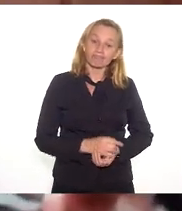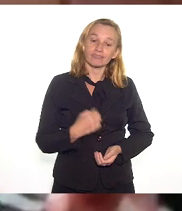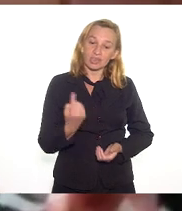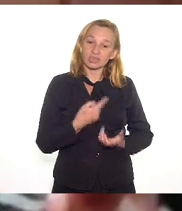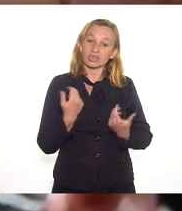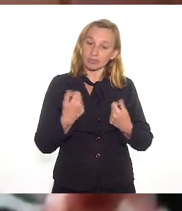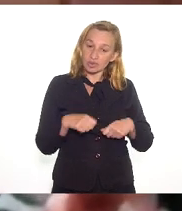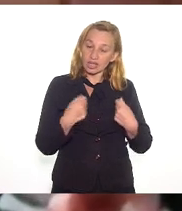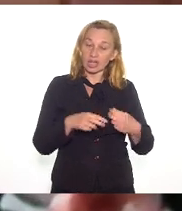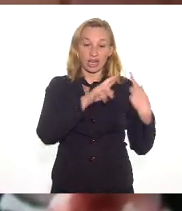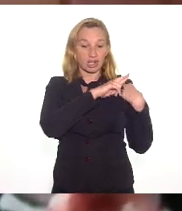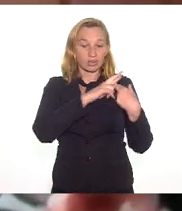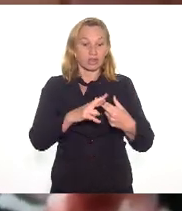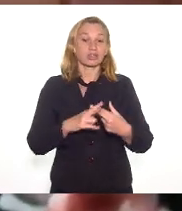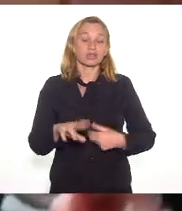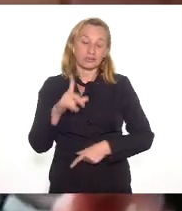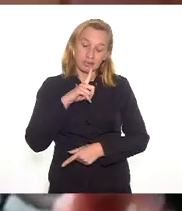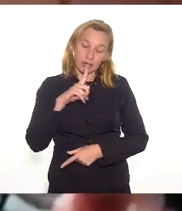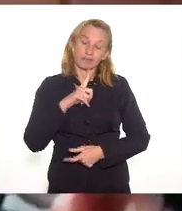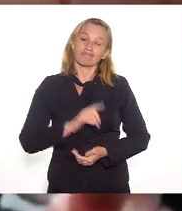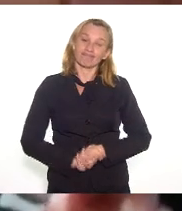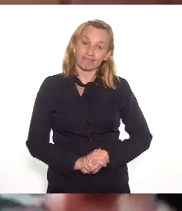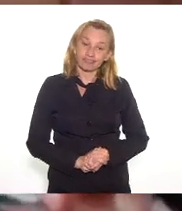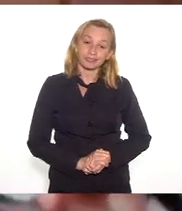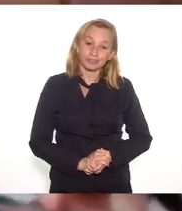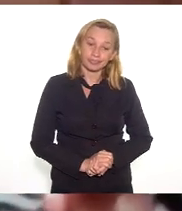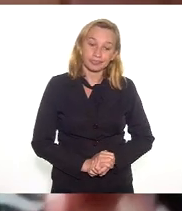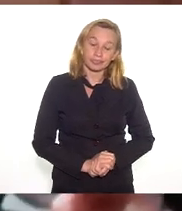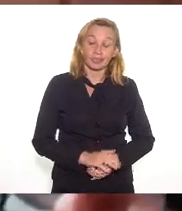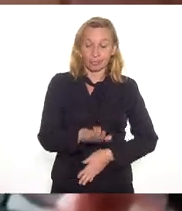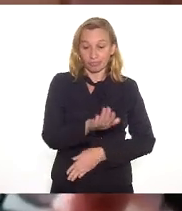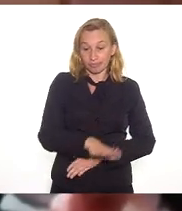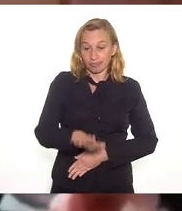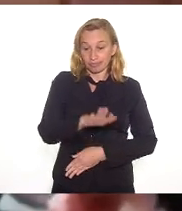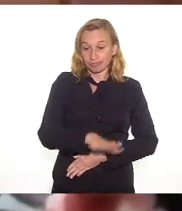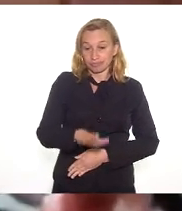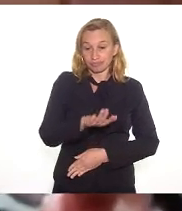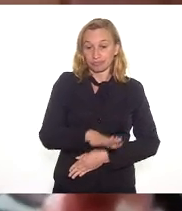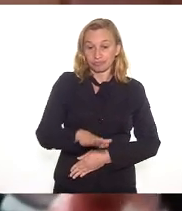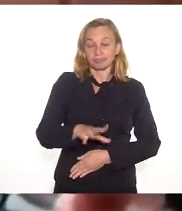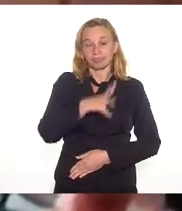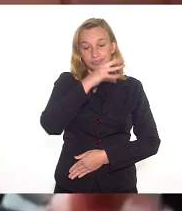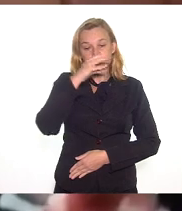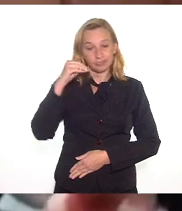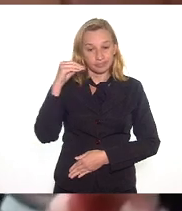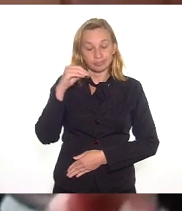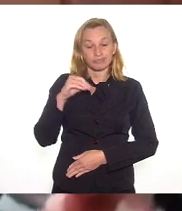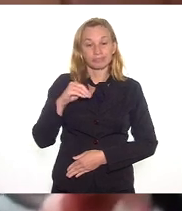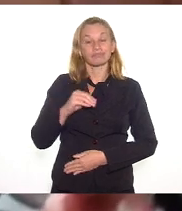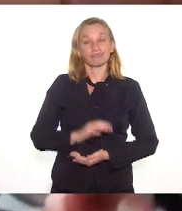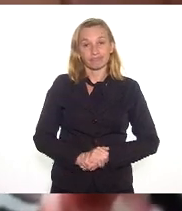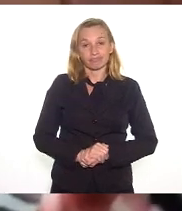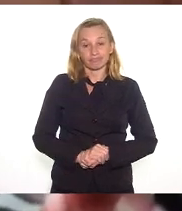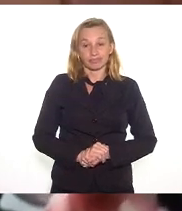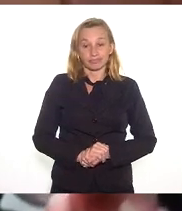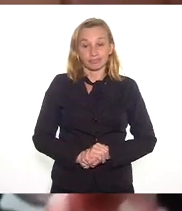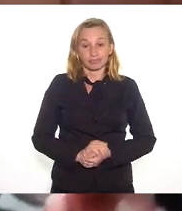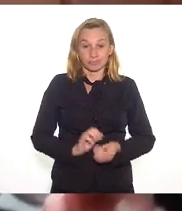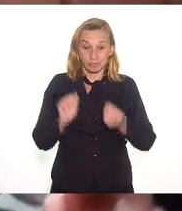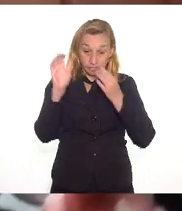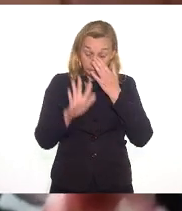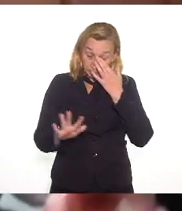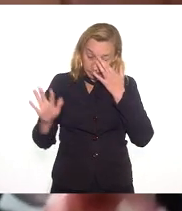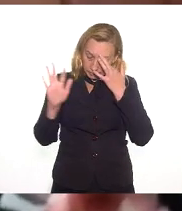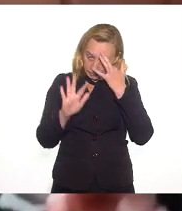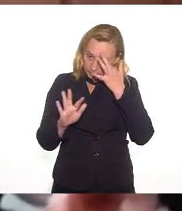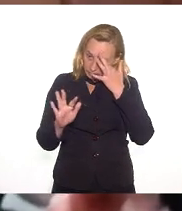a responsabilidade que a gente precisa ter com as crianças e os adolescentes, com a infância, de modo geral. A